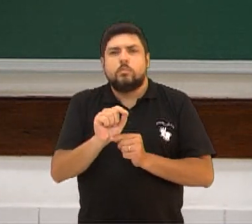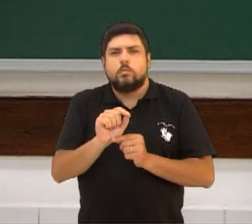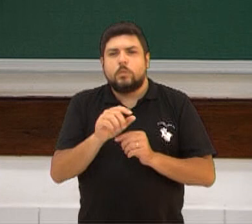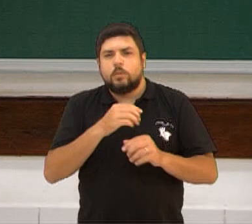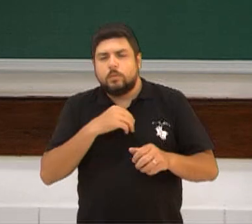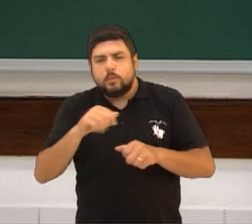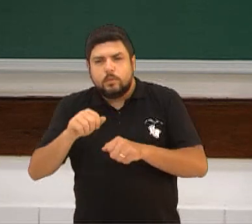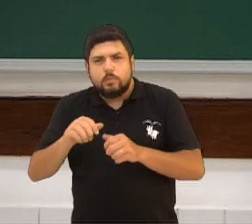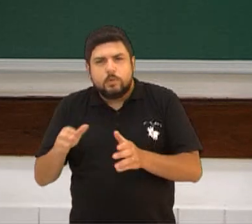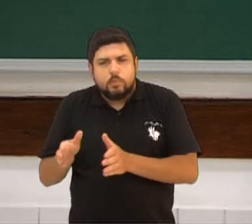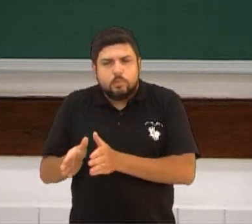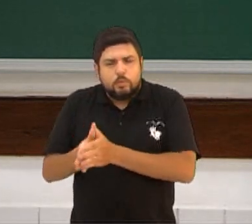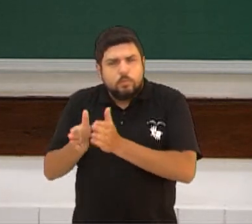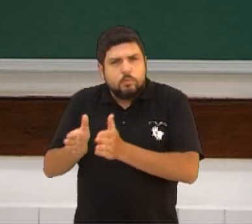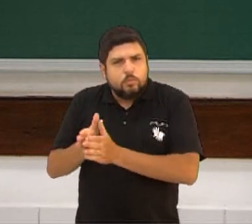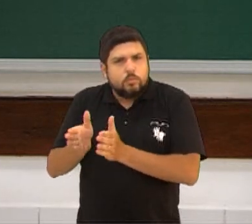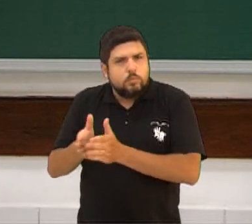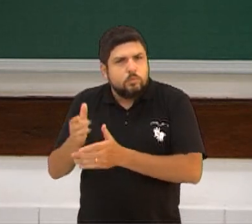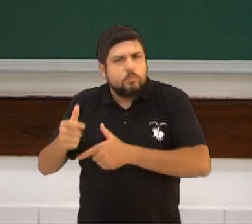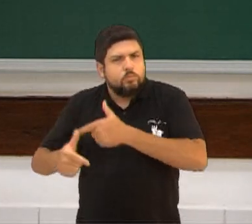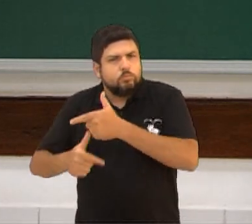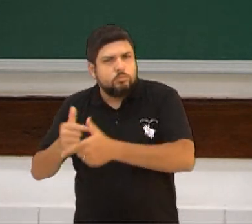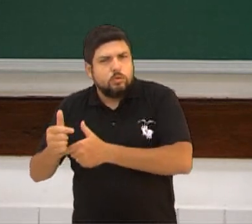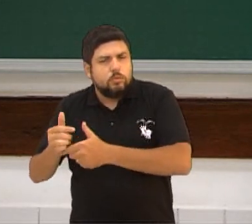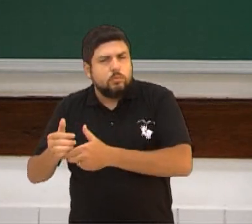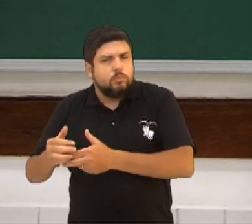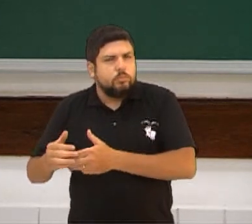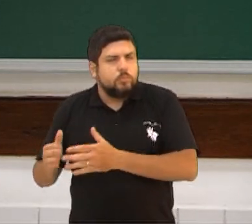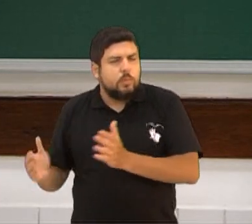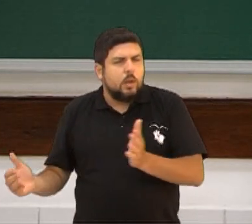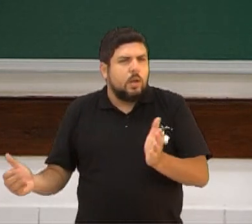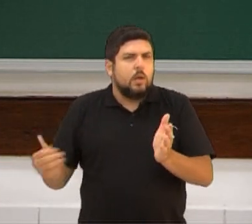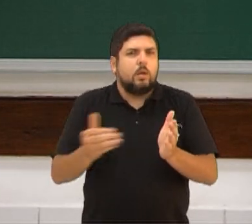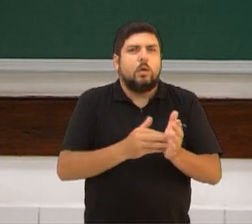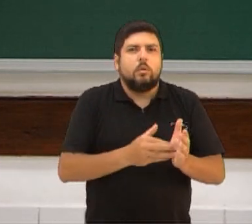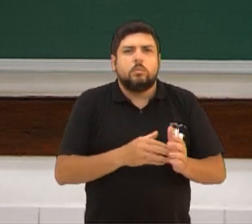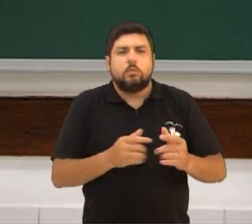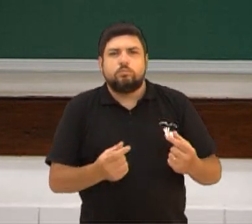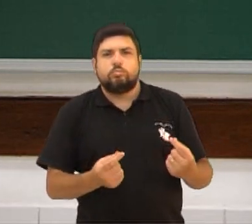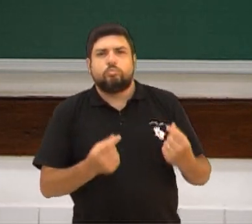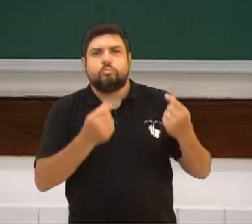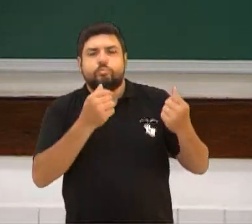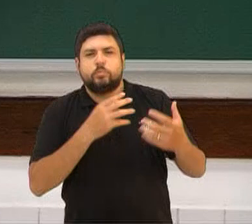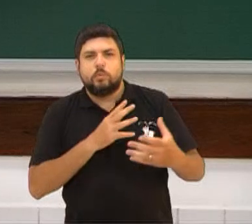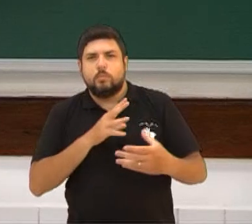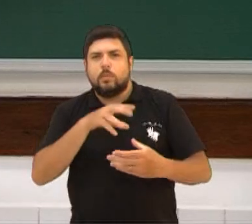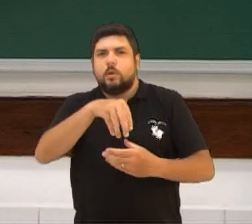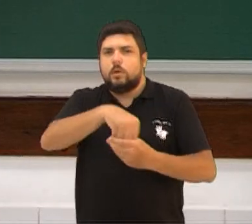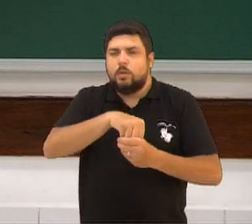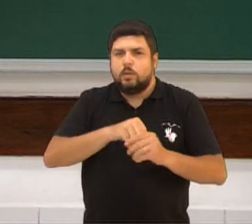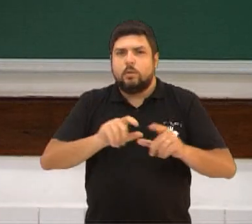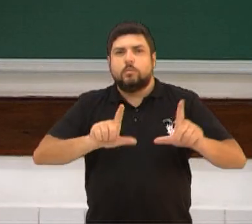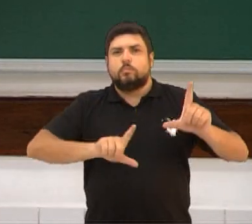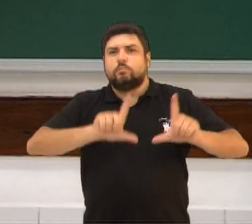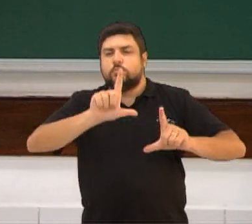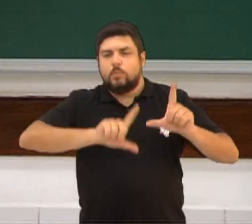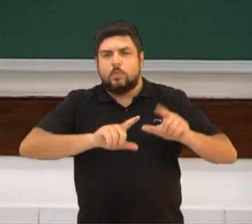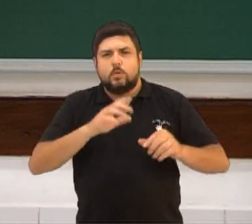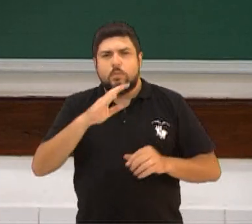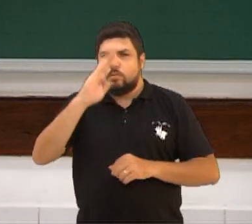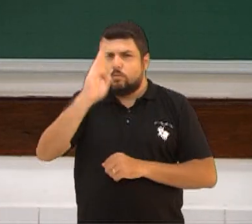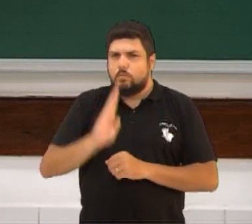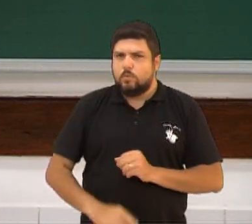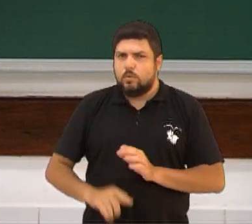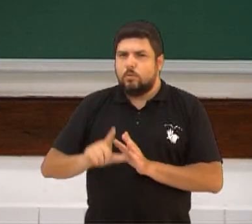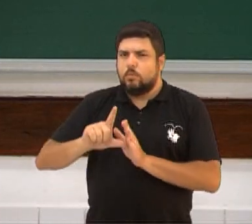pobre até a pessoa mais rica da sociedade, terem televisões em sua casa. Vai demorar ali, no Brasil, cerca de